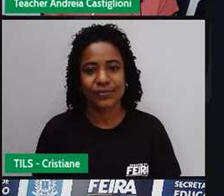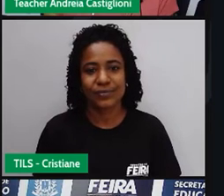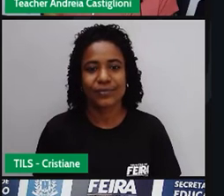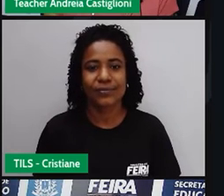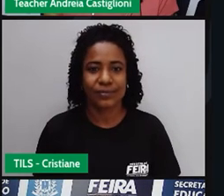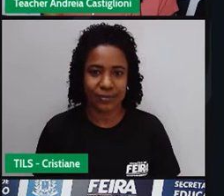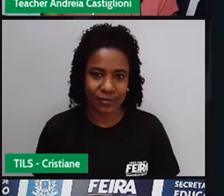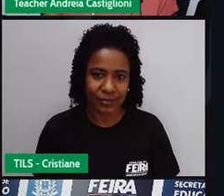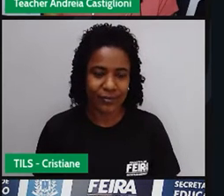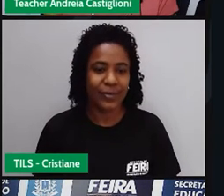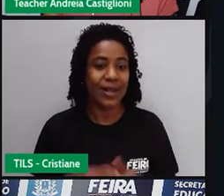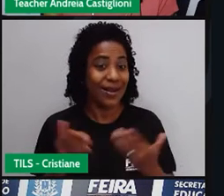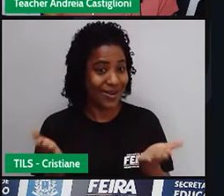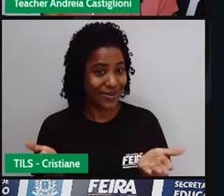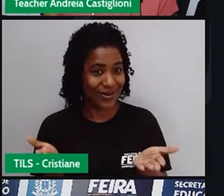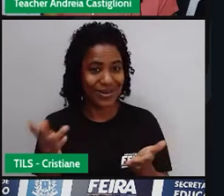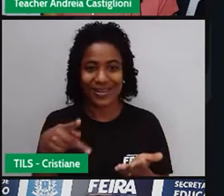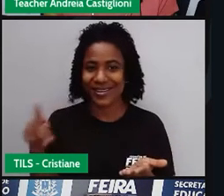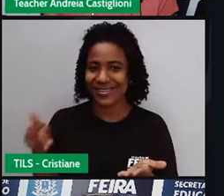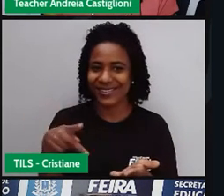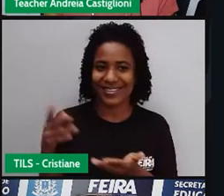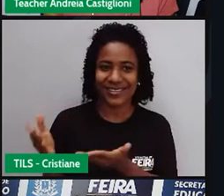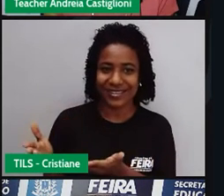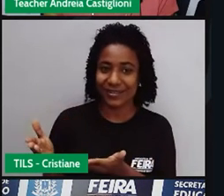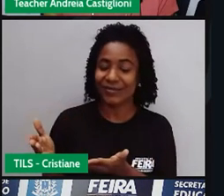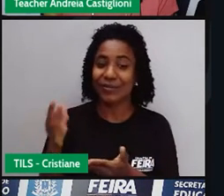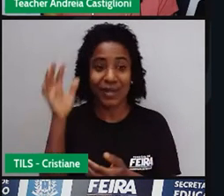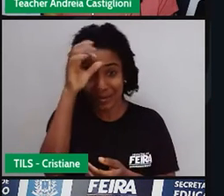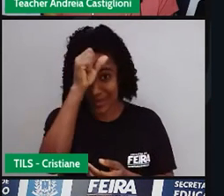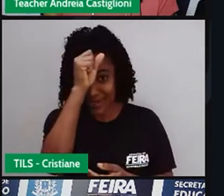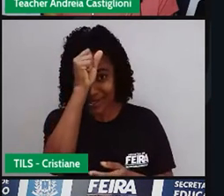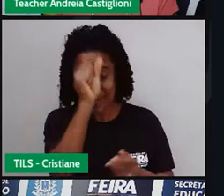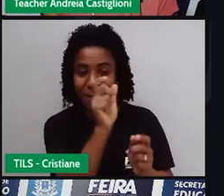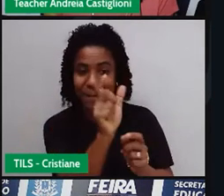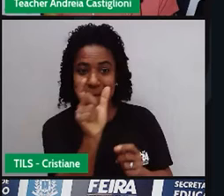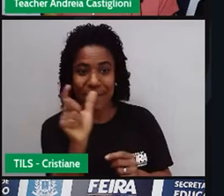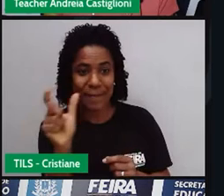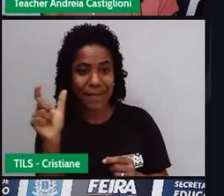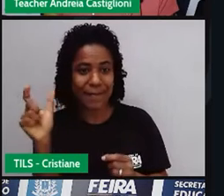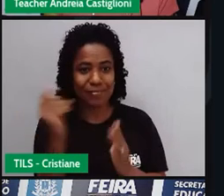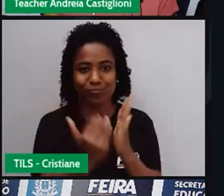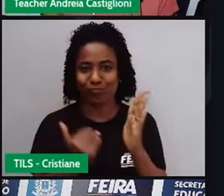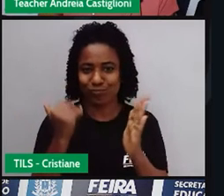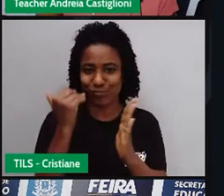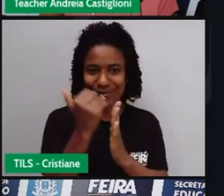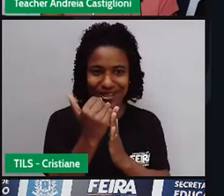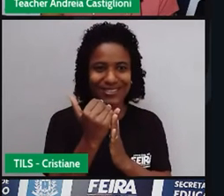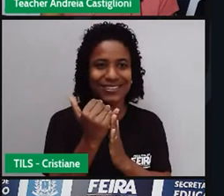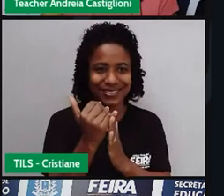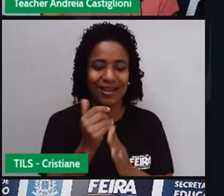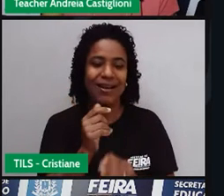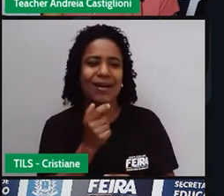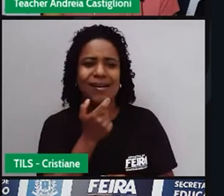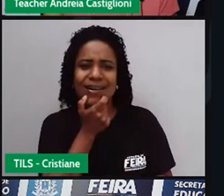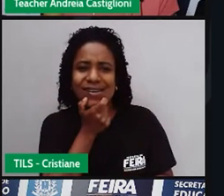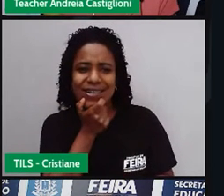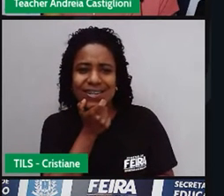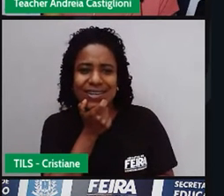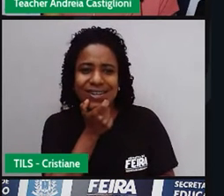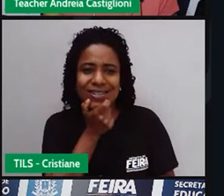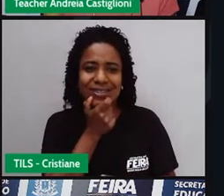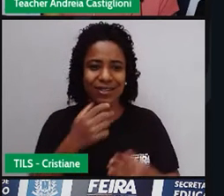a e agora que tinha Andreia vamos ampliar o nosso vocabulário aprendendo um pouco mais palavrinhas do inglês